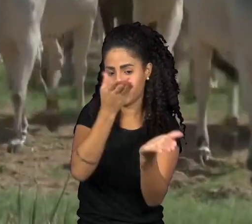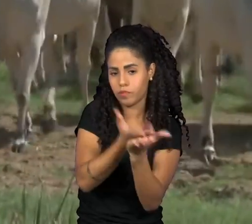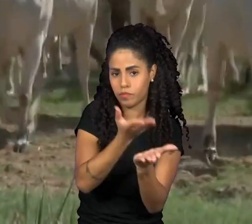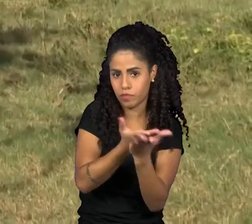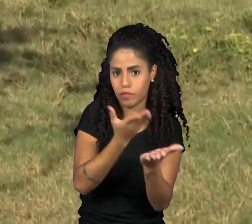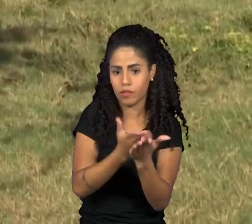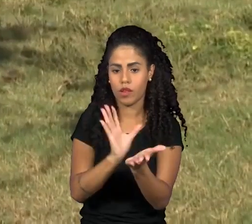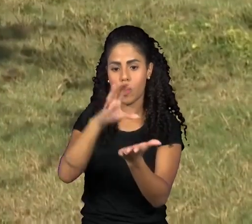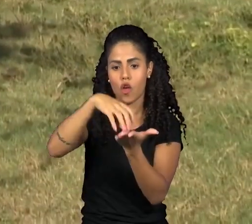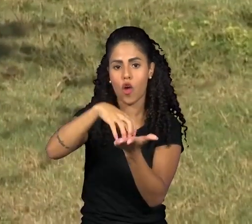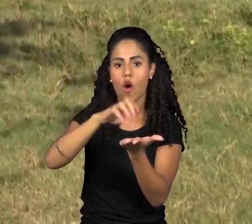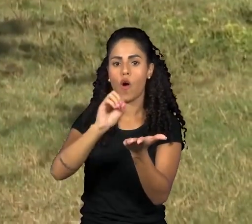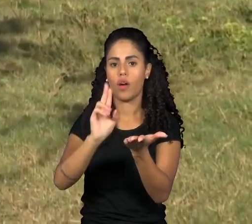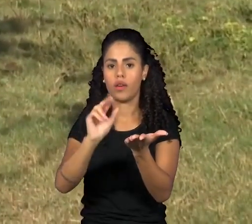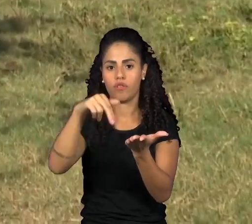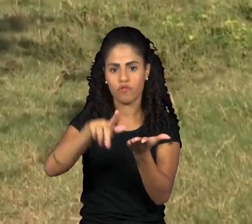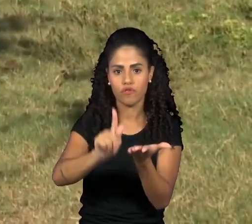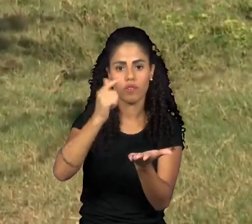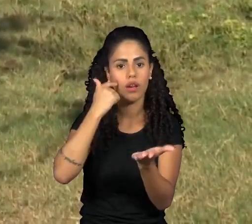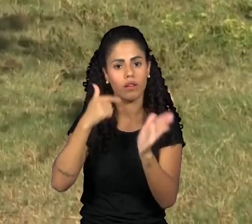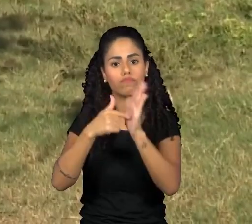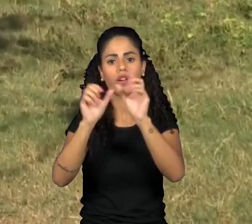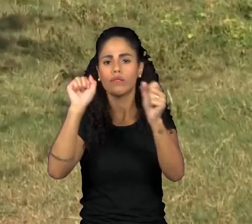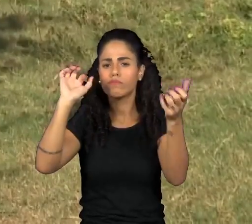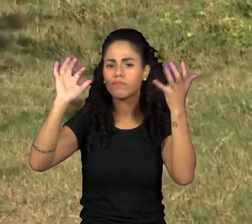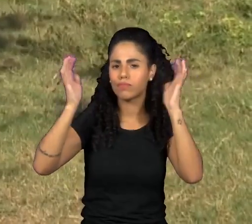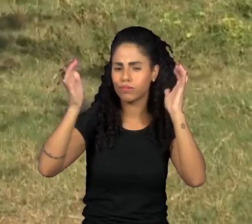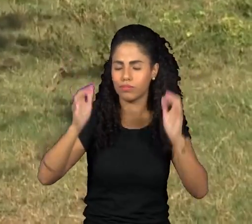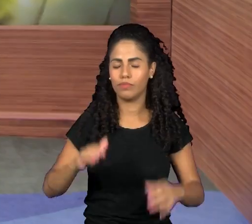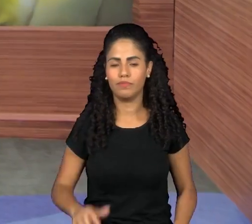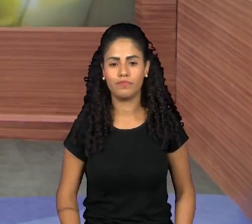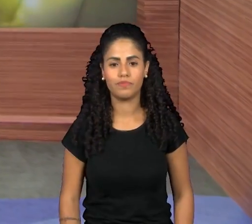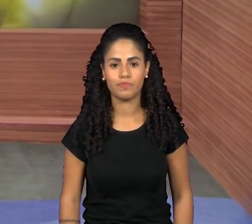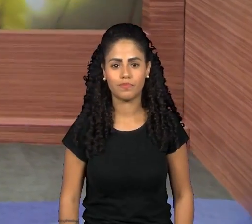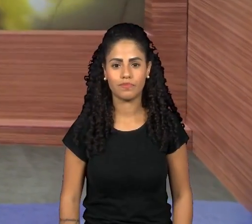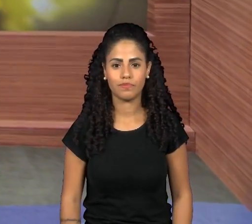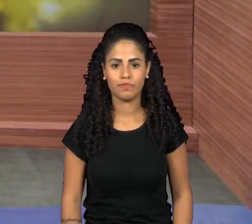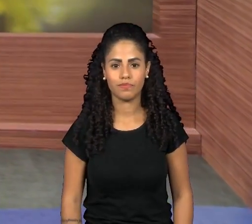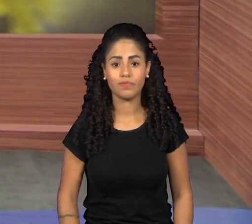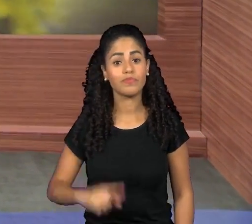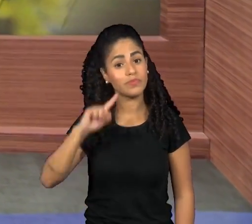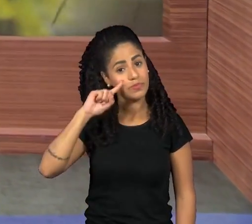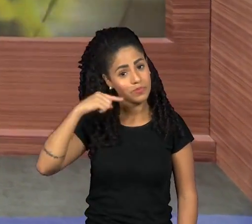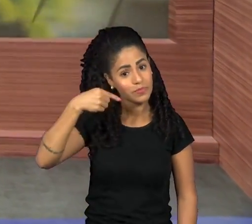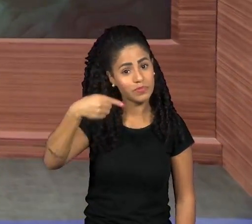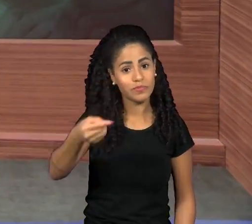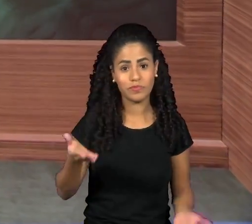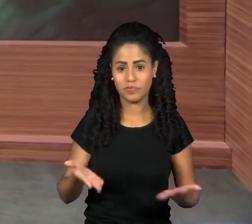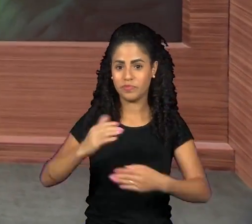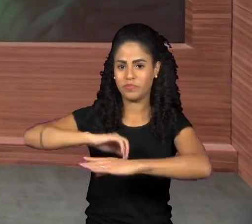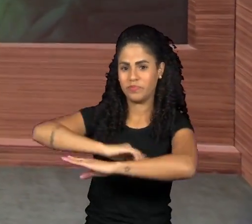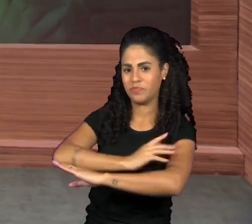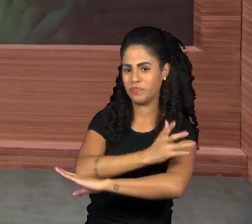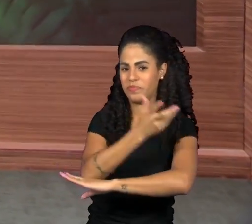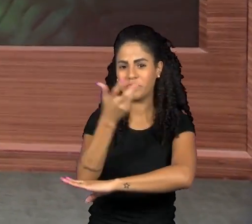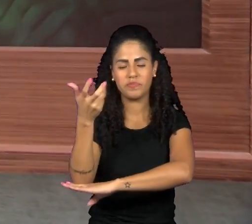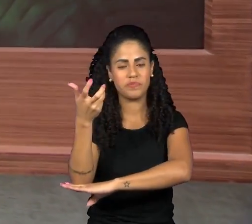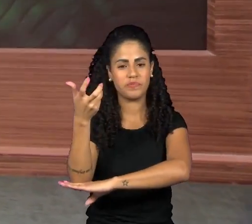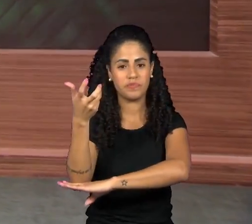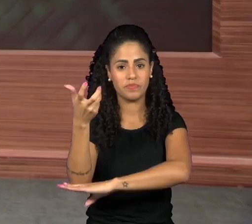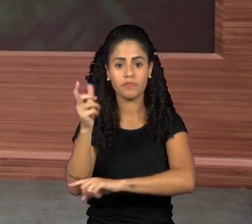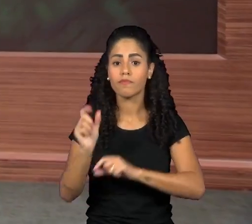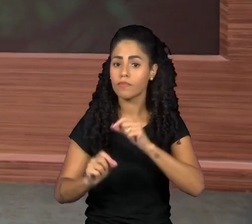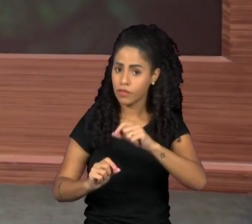da rede de ONGs Observatório do Clima. Logo mais, aqui no Repórter Eco,